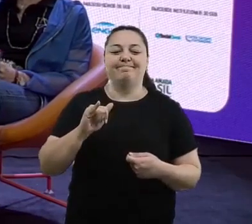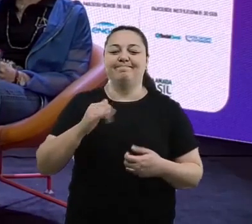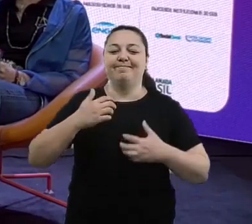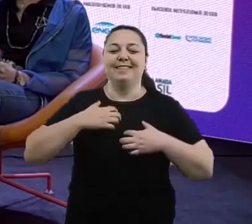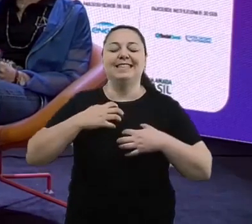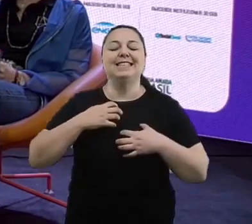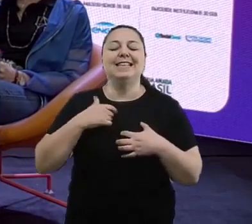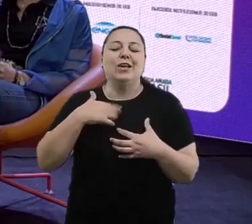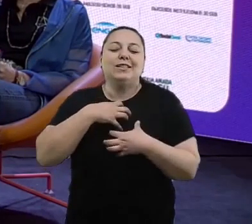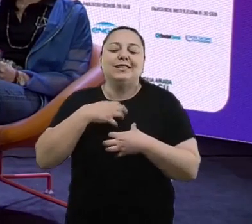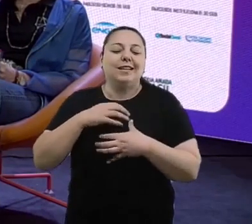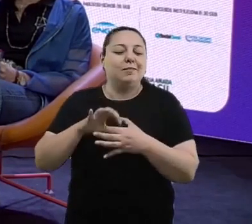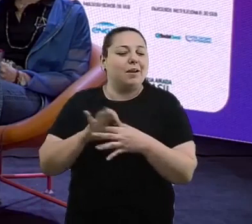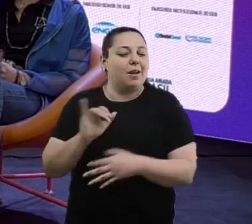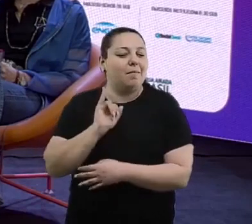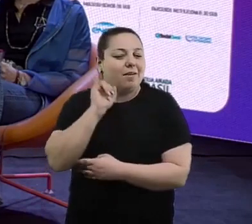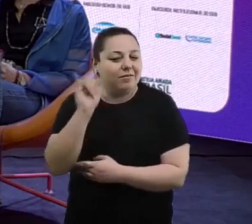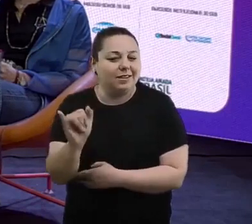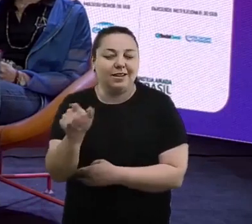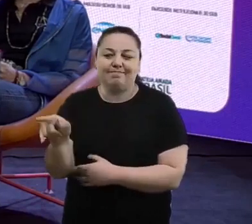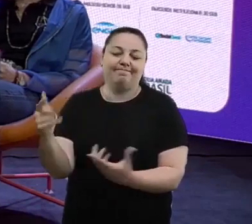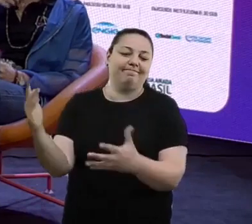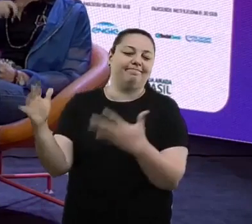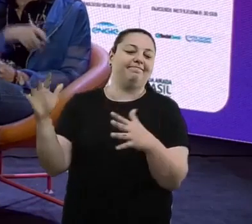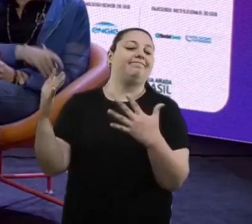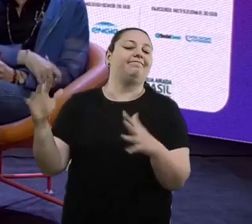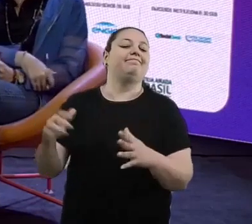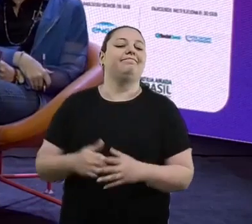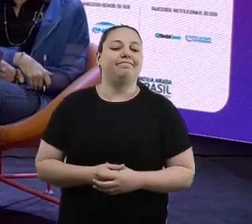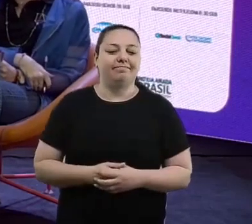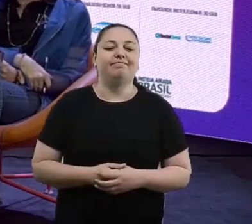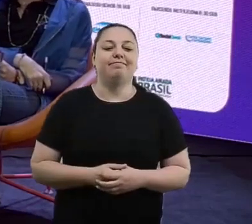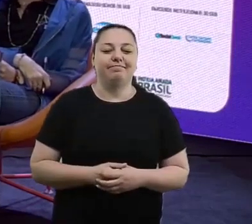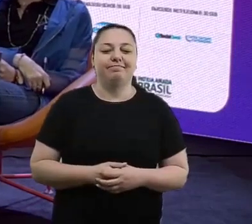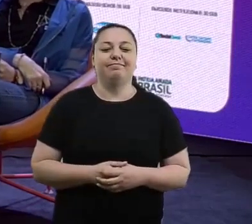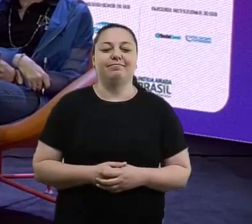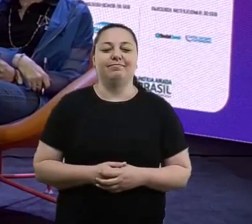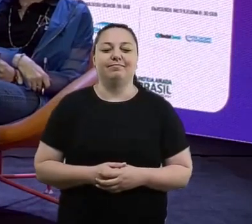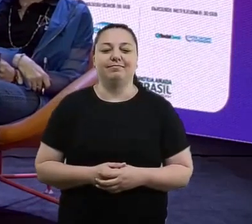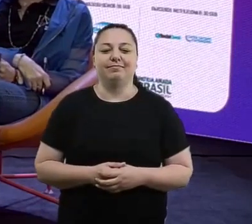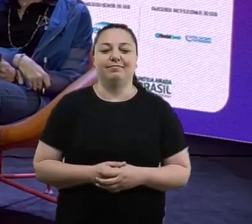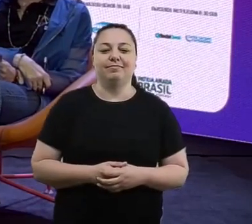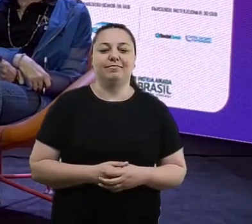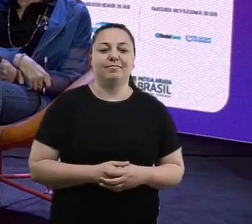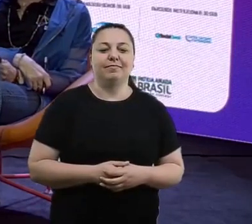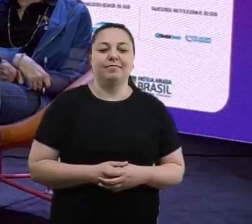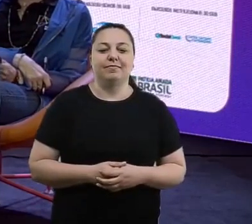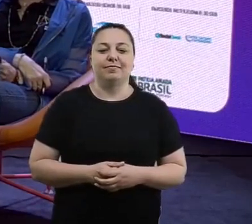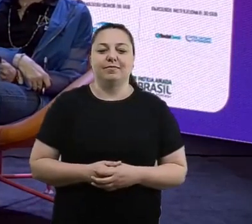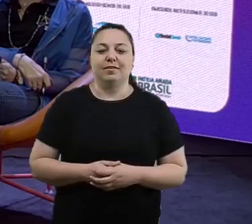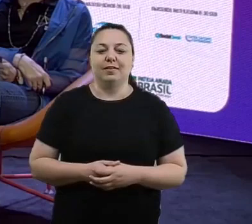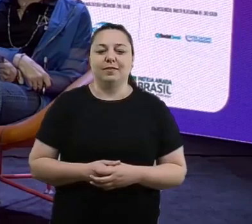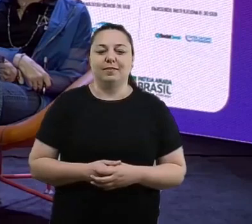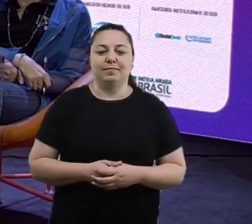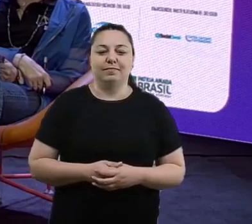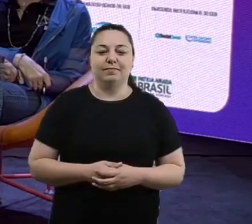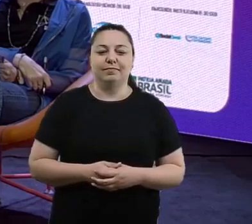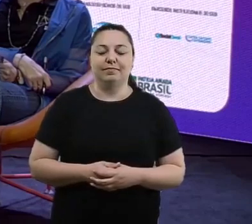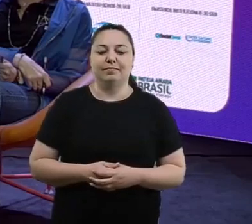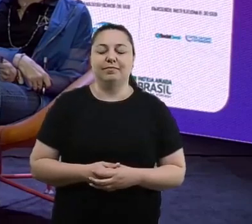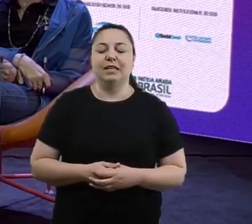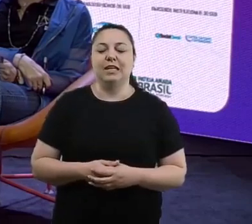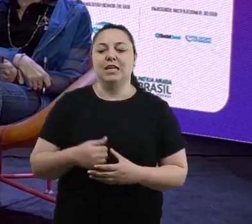e fizemos um estabelecimento, né, de faixas de alerta e faixas críticas, onde esses abates deveriam realmente